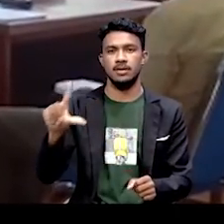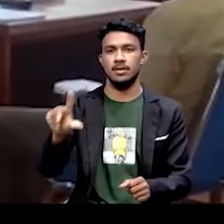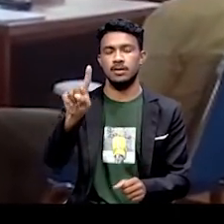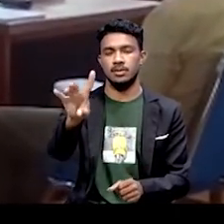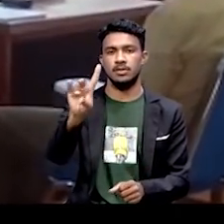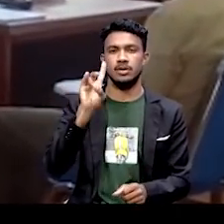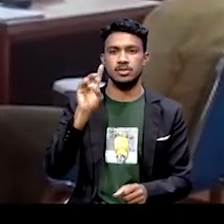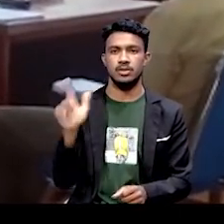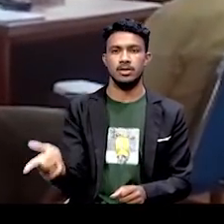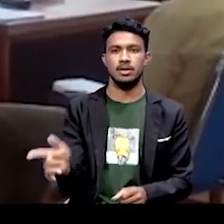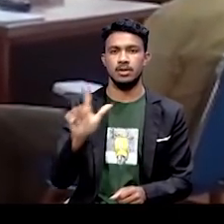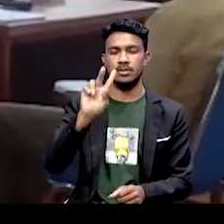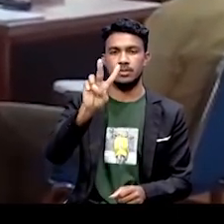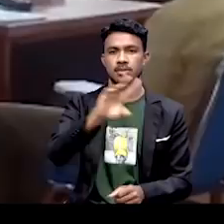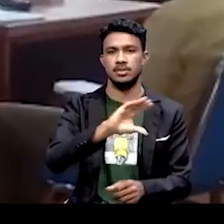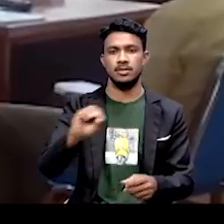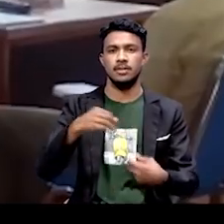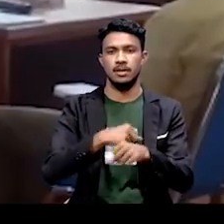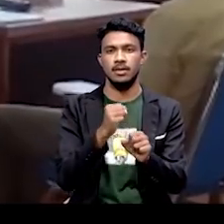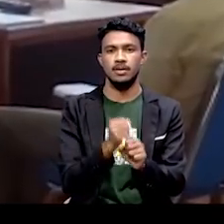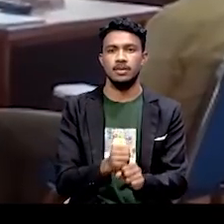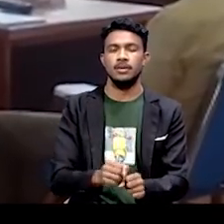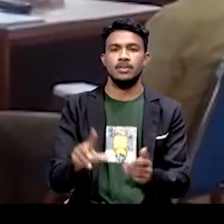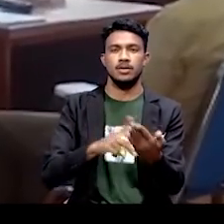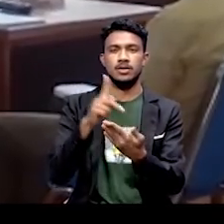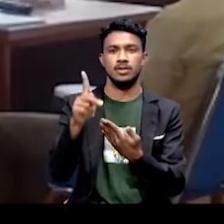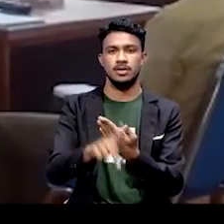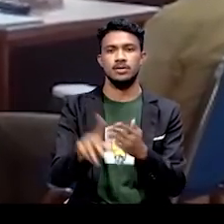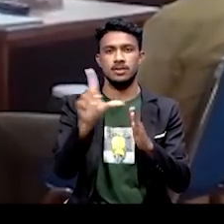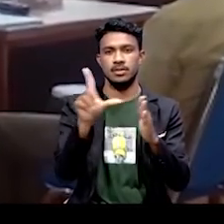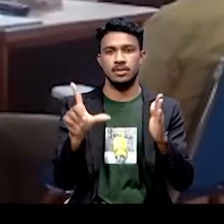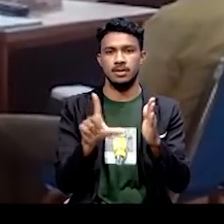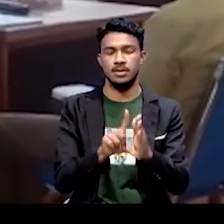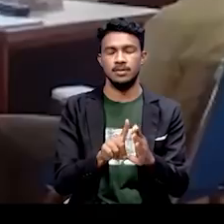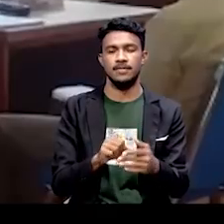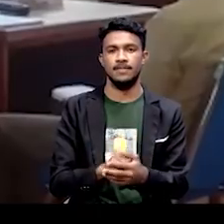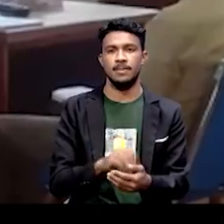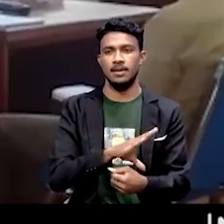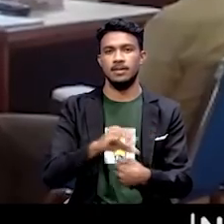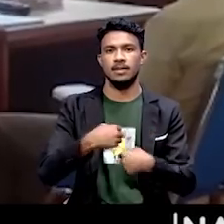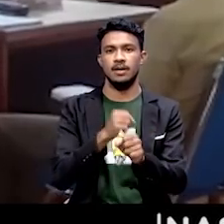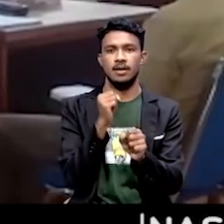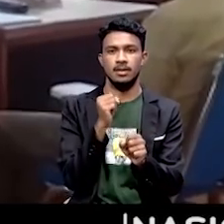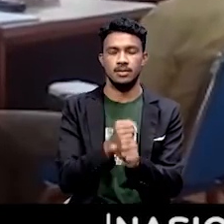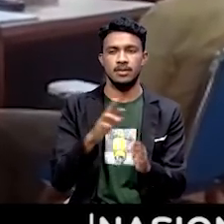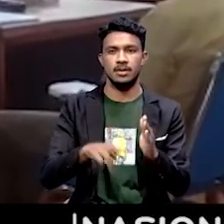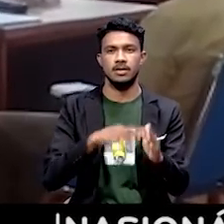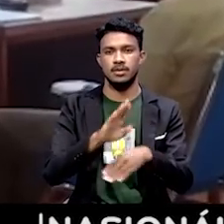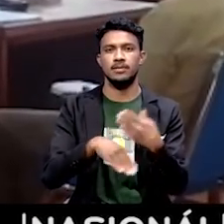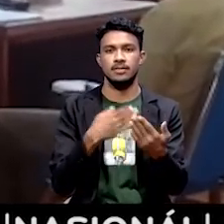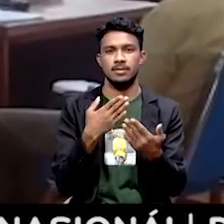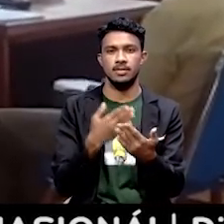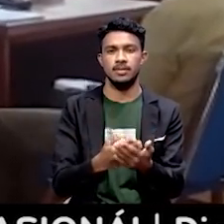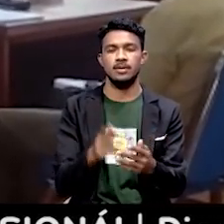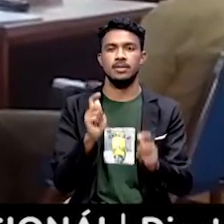282, última parte do Código do Processo Penal, a medida de coação que está sujeita pelo arguido, passando a aplicar-lhe a medida de coação,